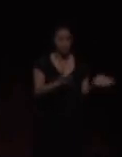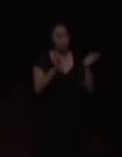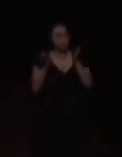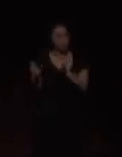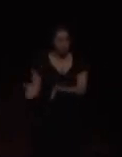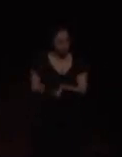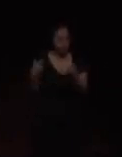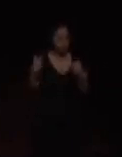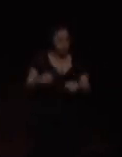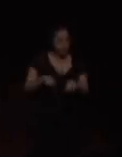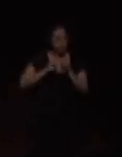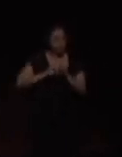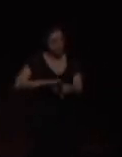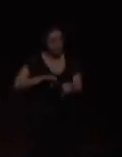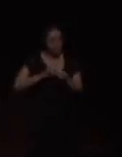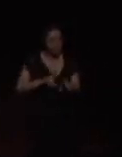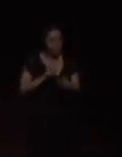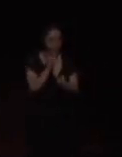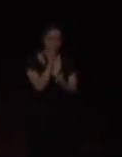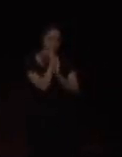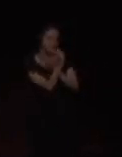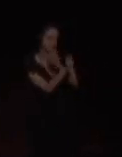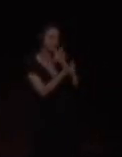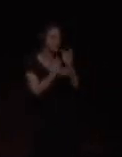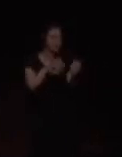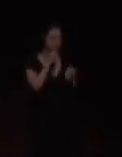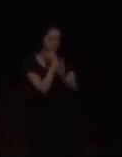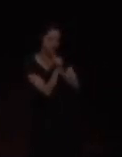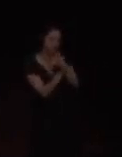rítmico, isso é trabalhar com as palavras, isso é muito bonito.